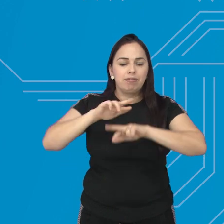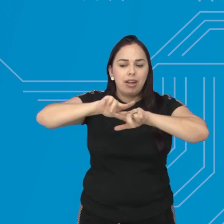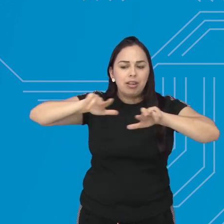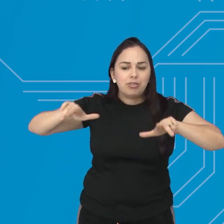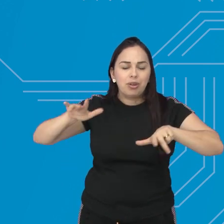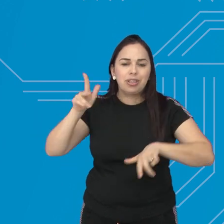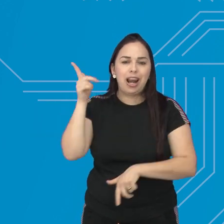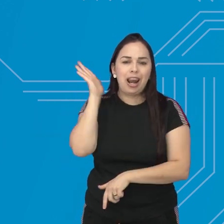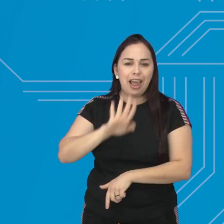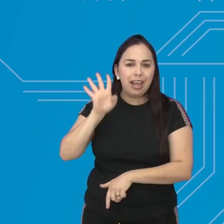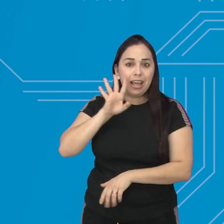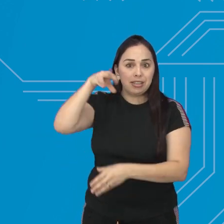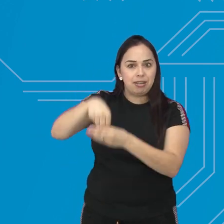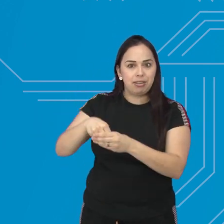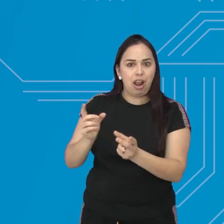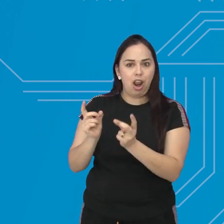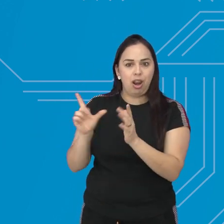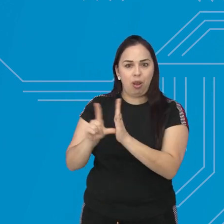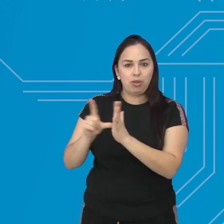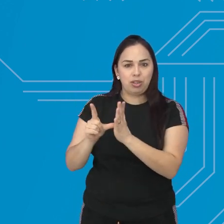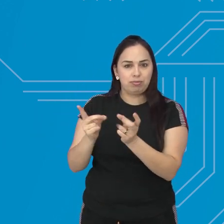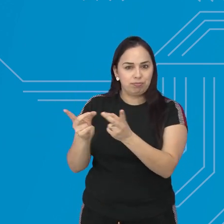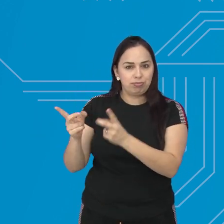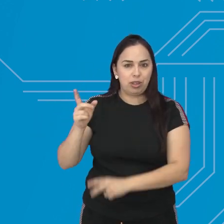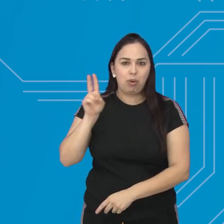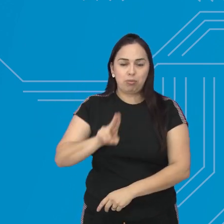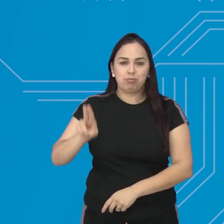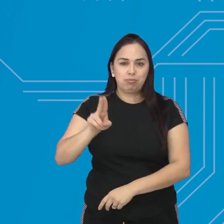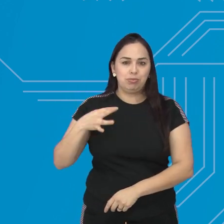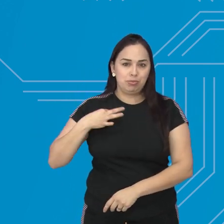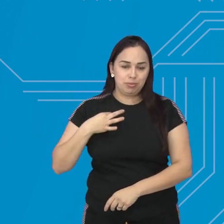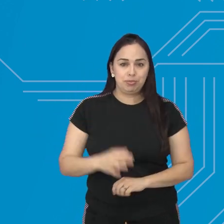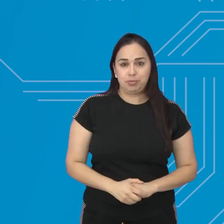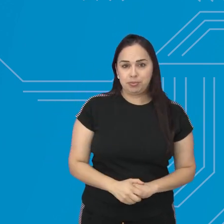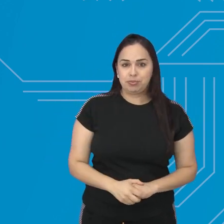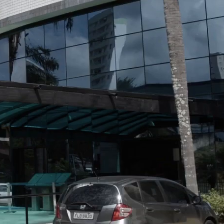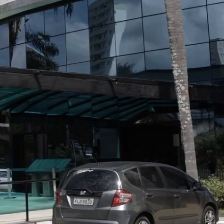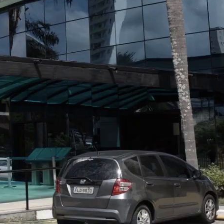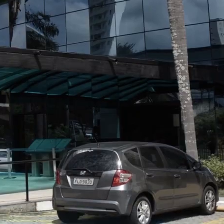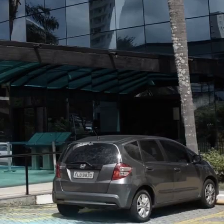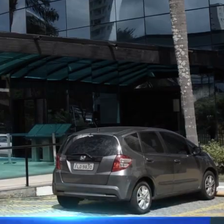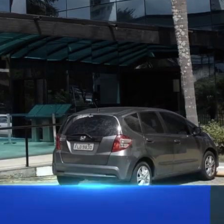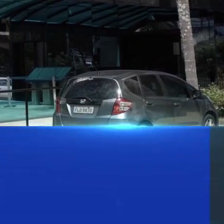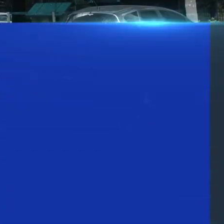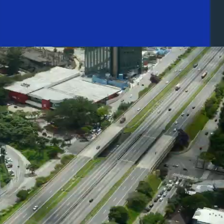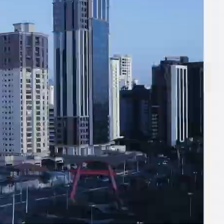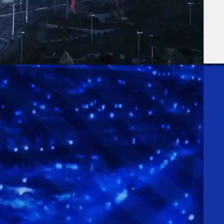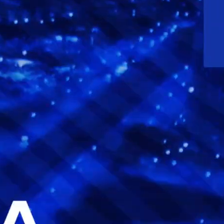bolso. Sabia que tem muita coisa legal nos brechós? É daqui a pouco.